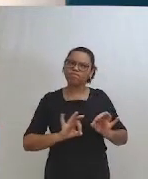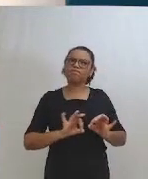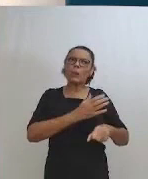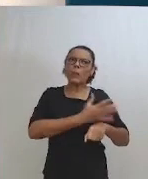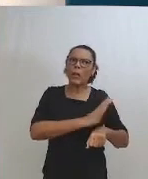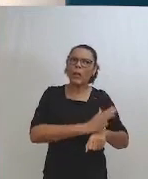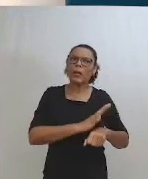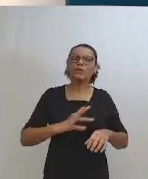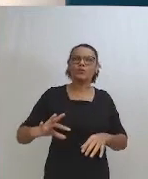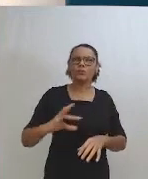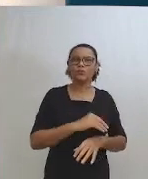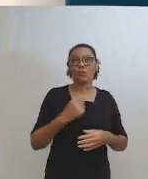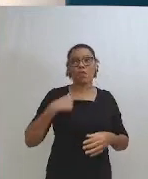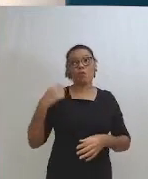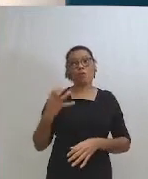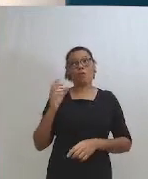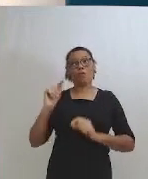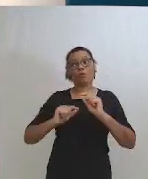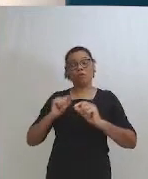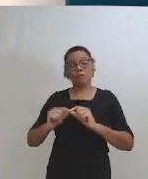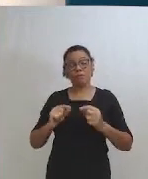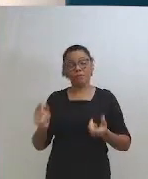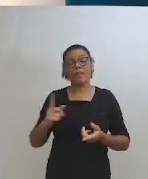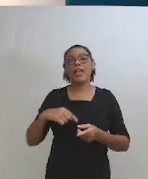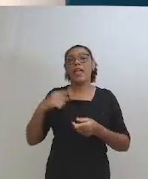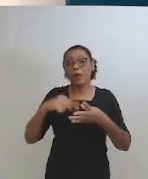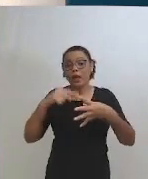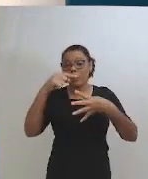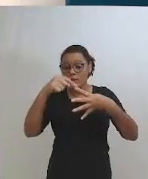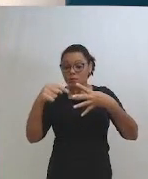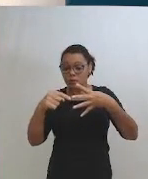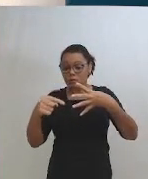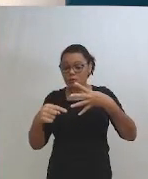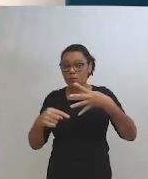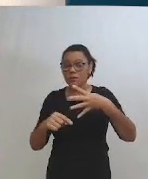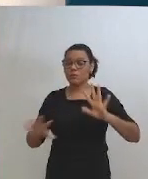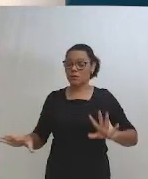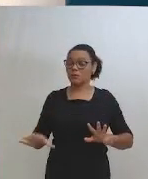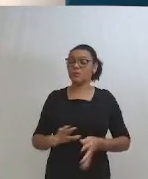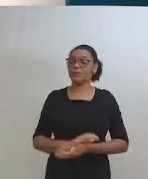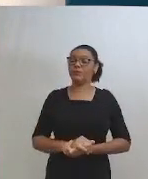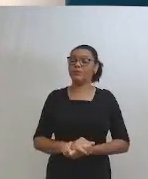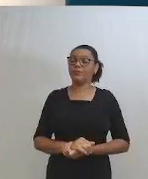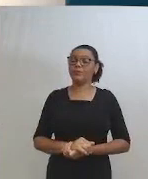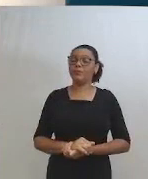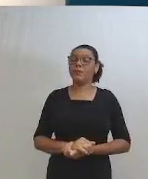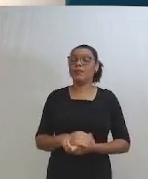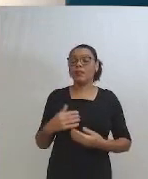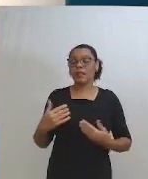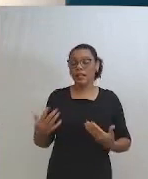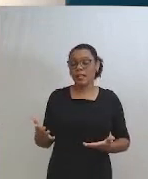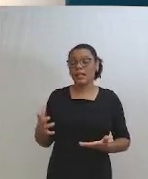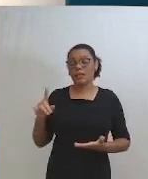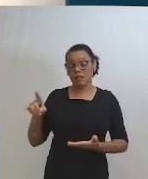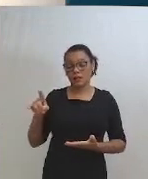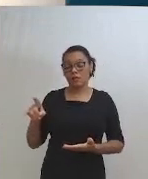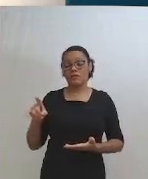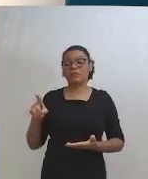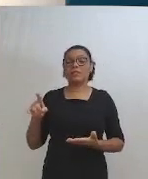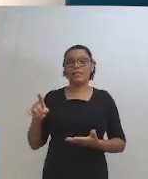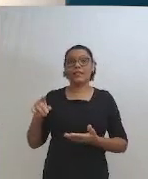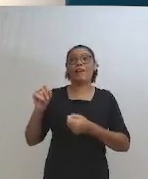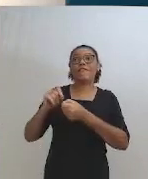o quê? Eu quero isso. Então, mas Vossa Excelência está fazendo essa delimitação, mas não está